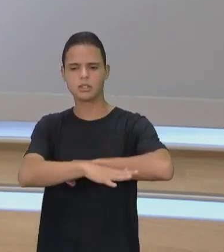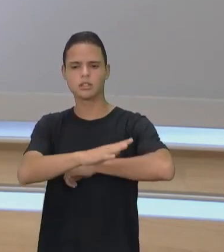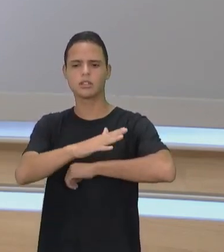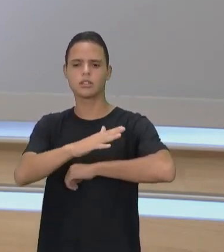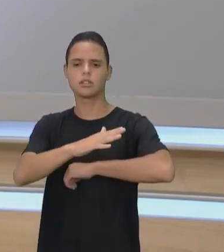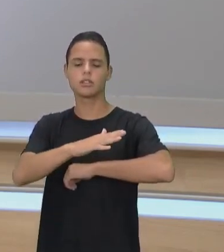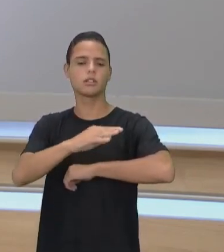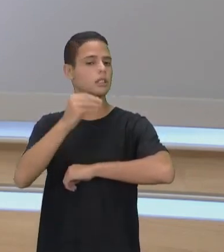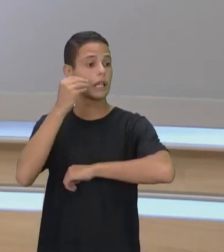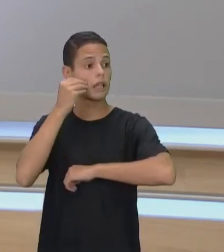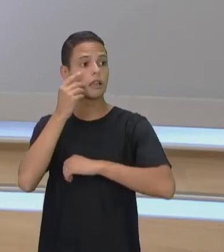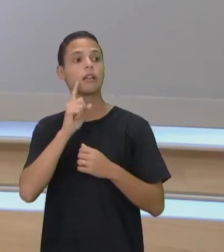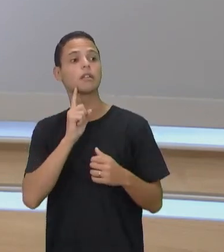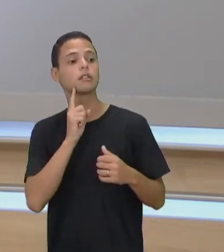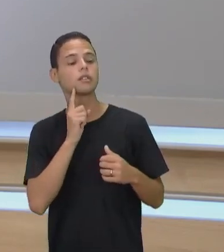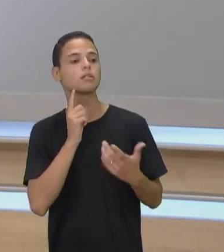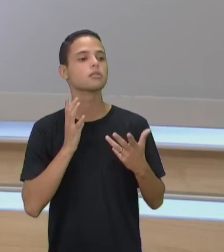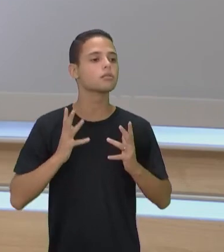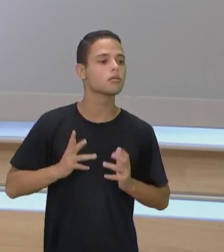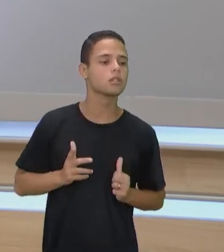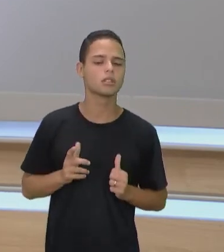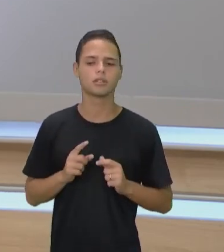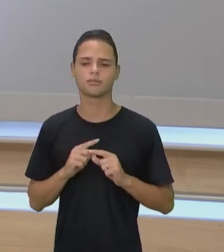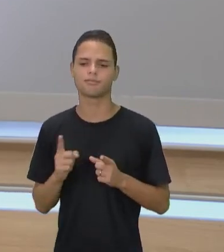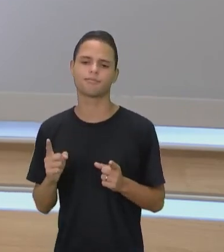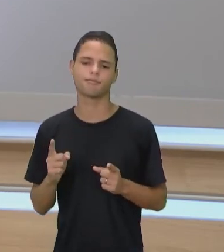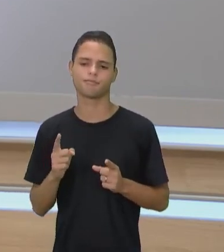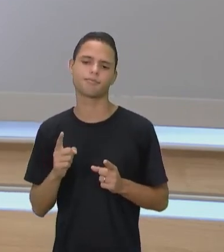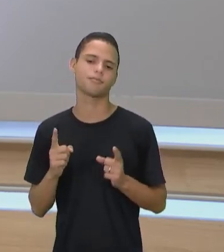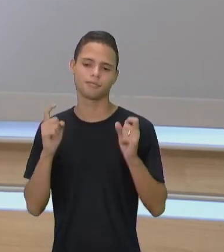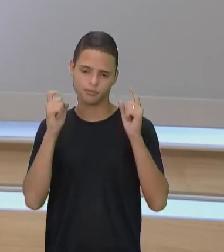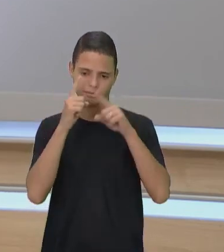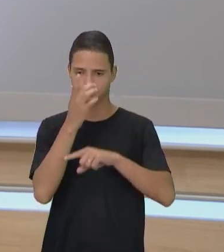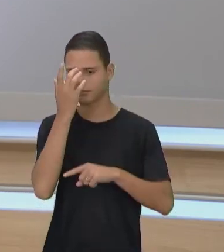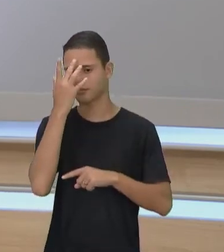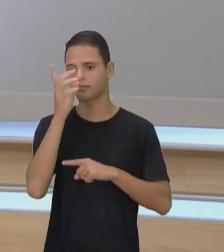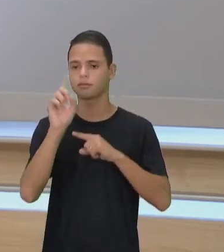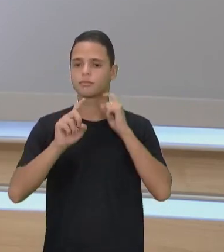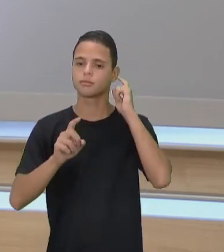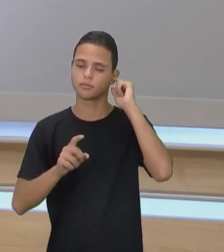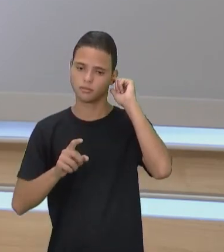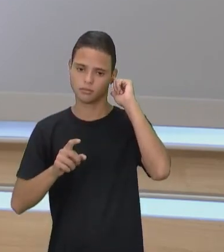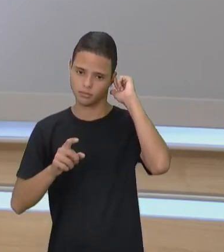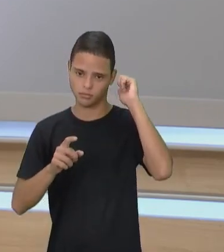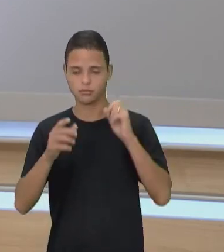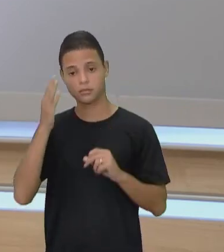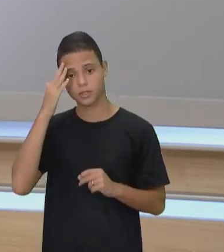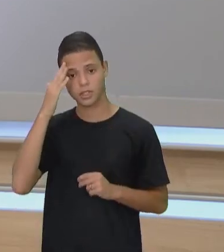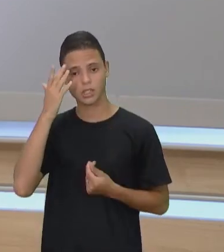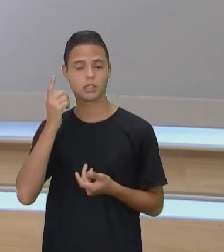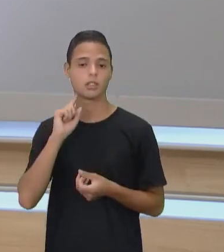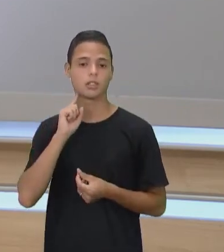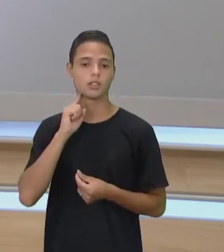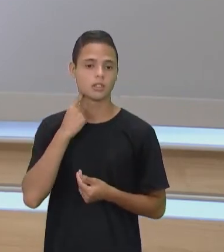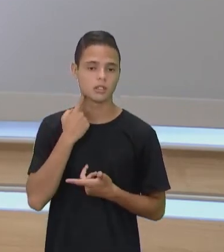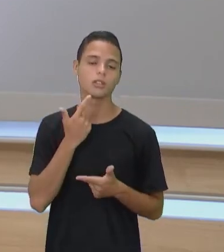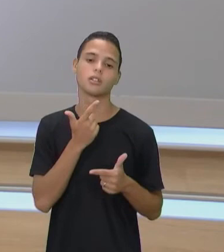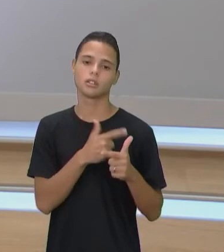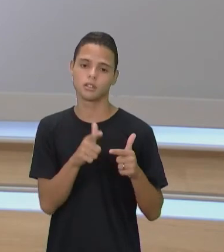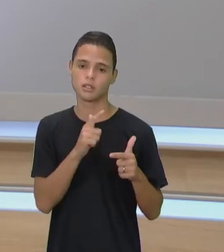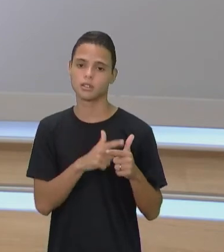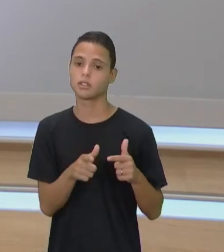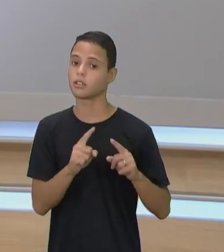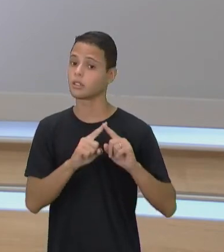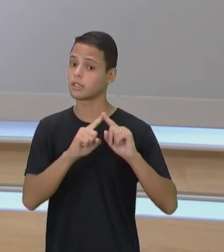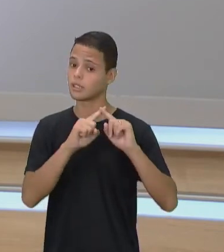teria sido feito. Então, se a gente entende que poluir é muito problemático, vamos dizer, é um problema,